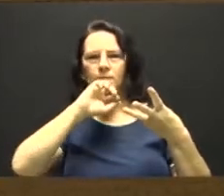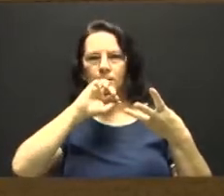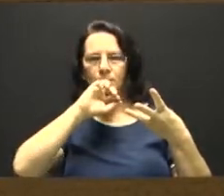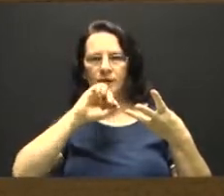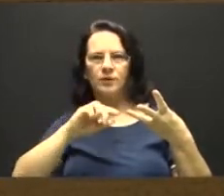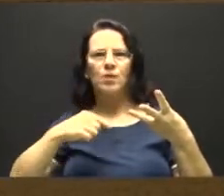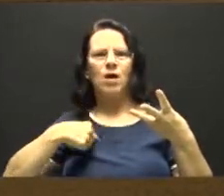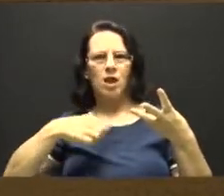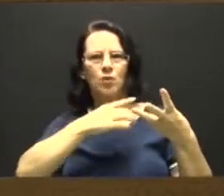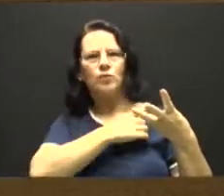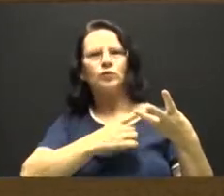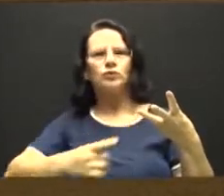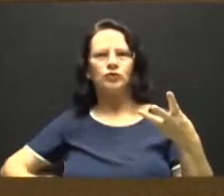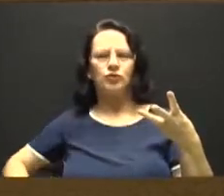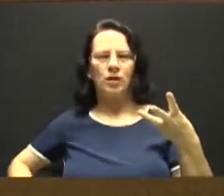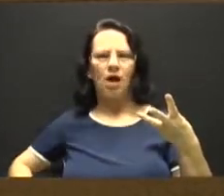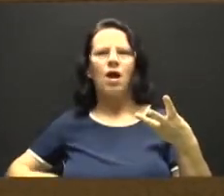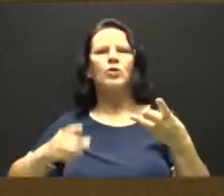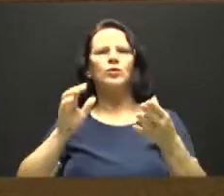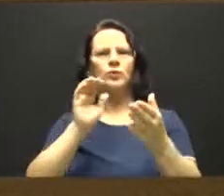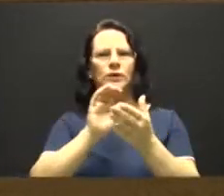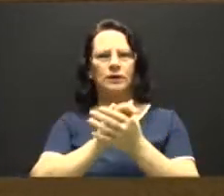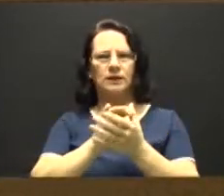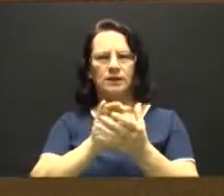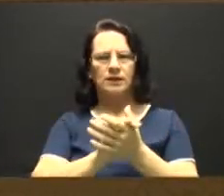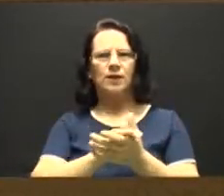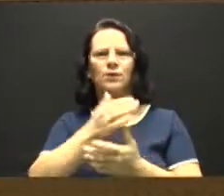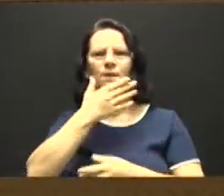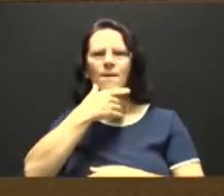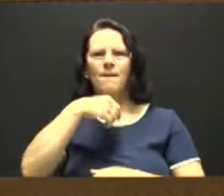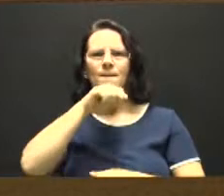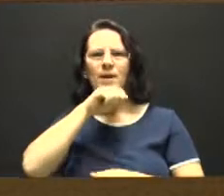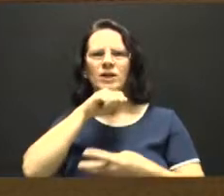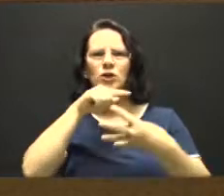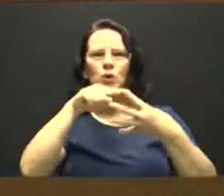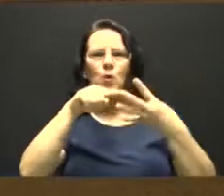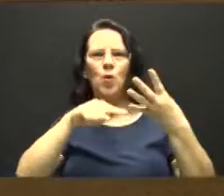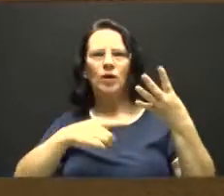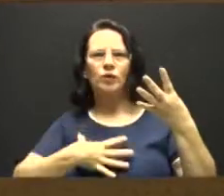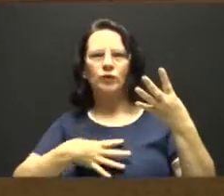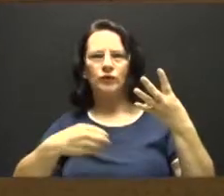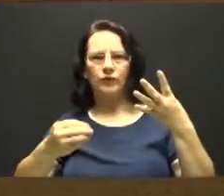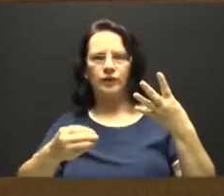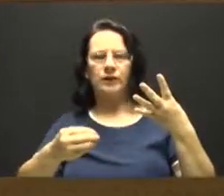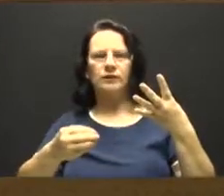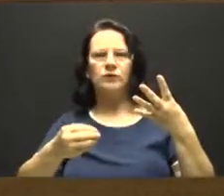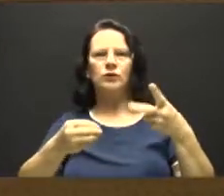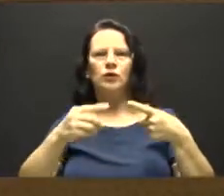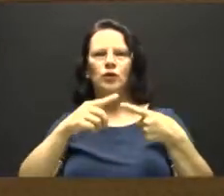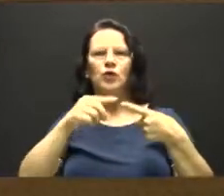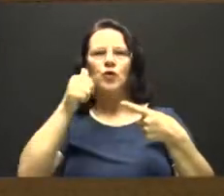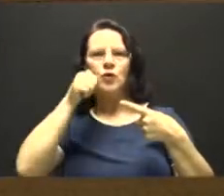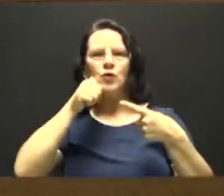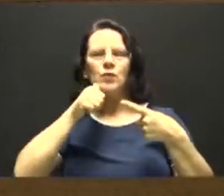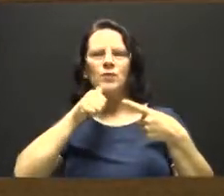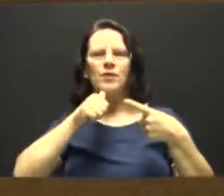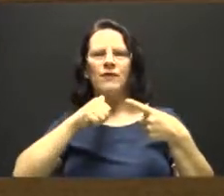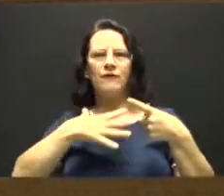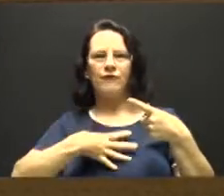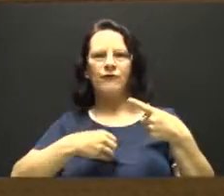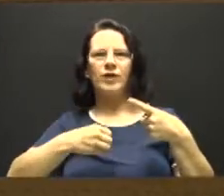permanente casado pai de quatro filhos na realidade uma filha que está no céu